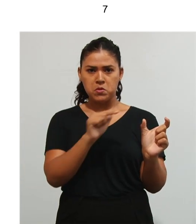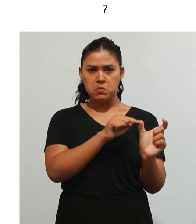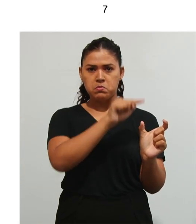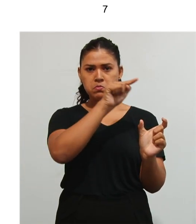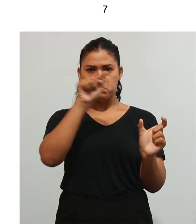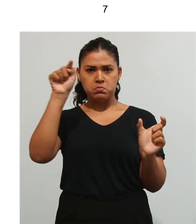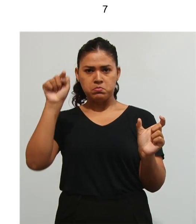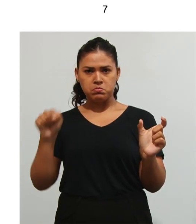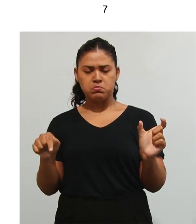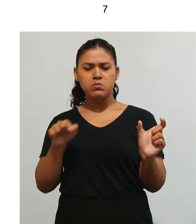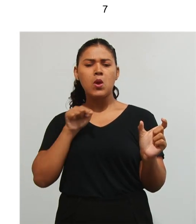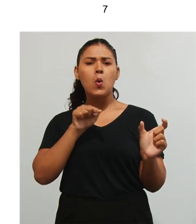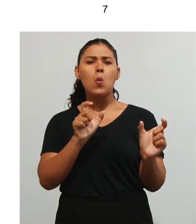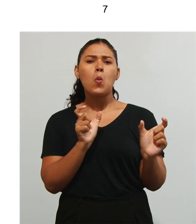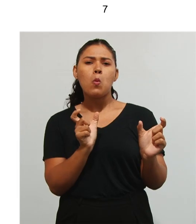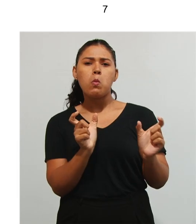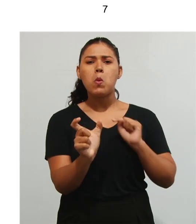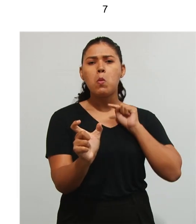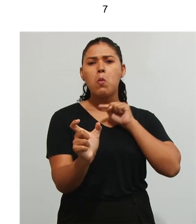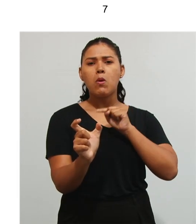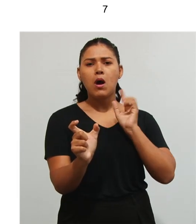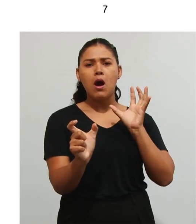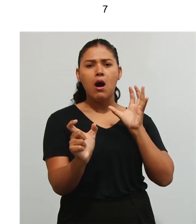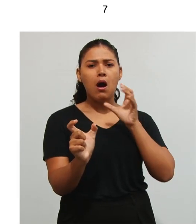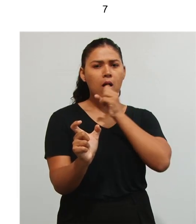mais importantes para manter o